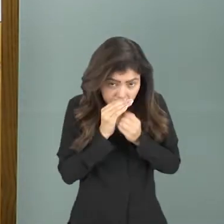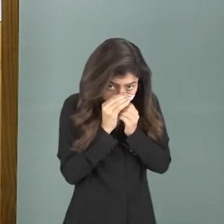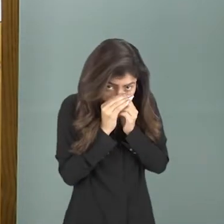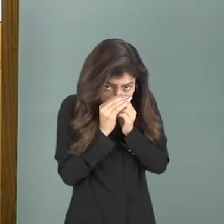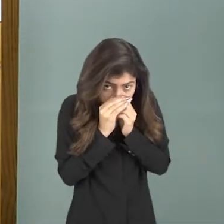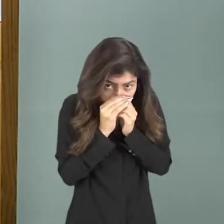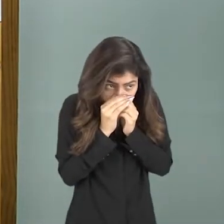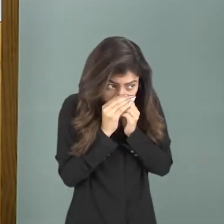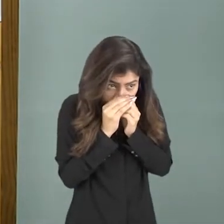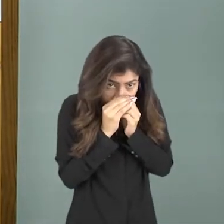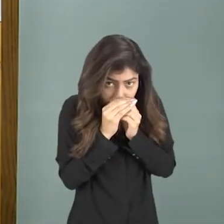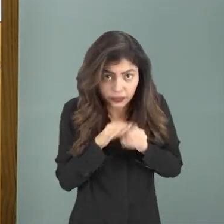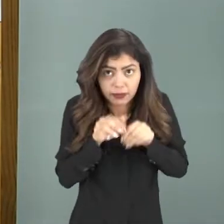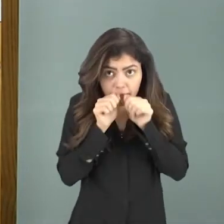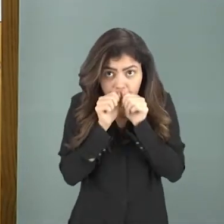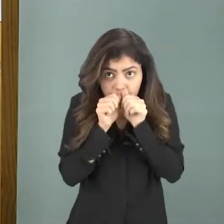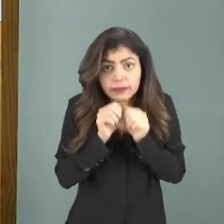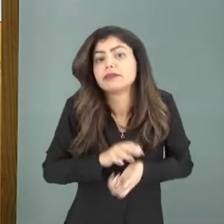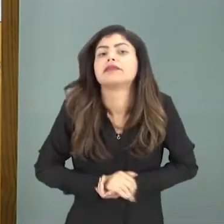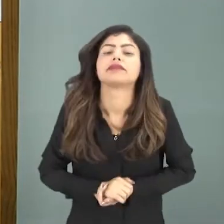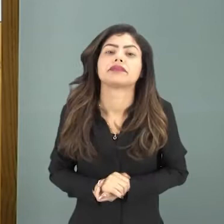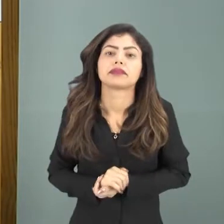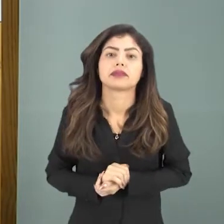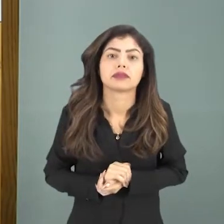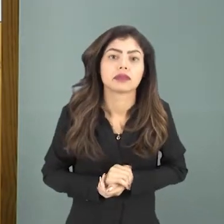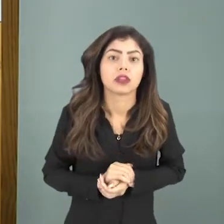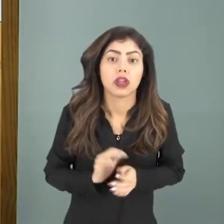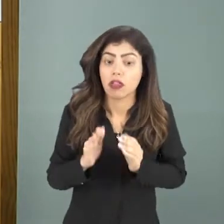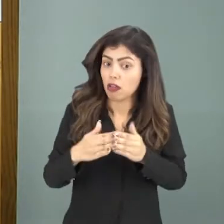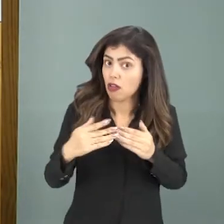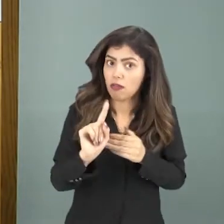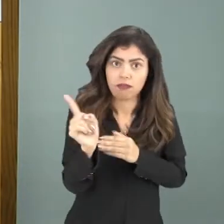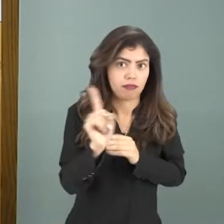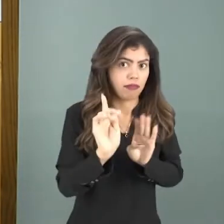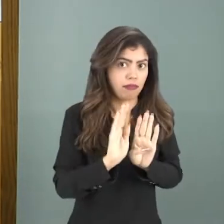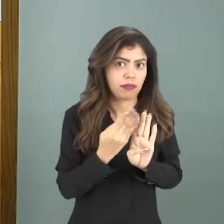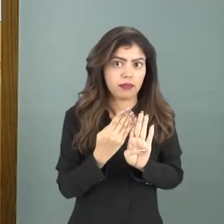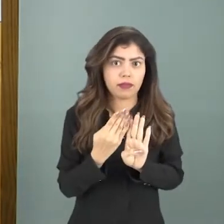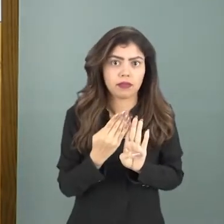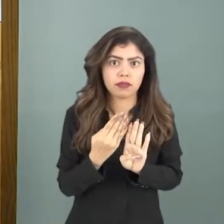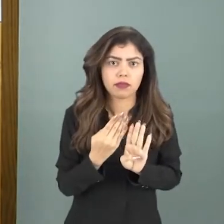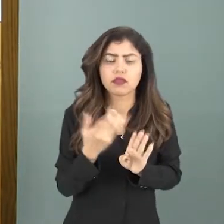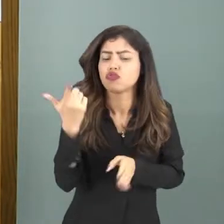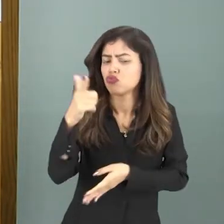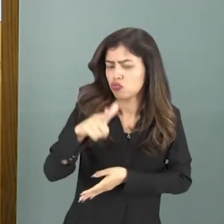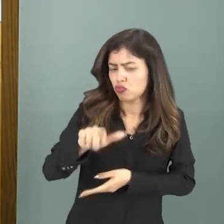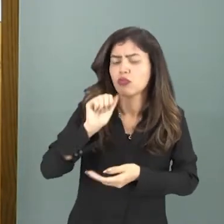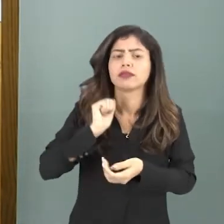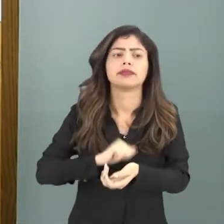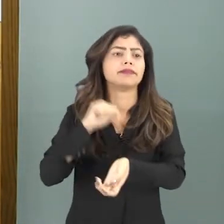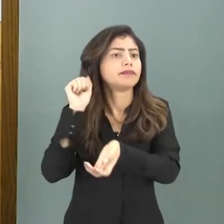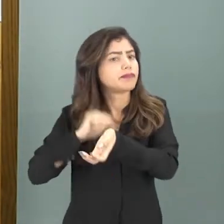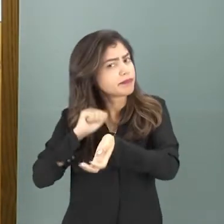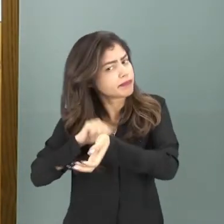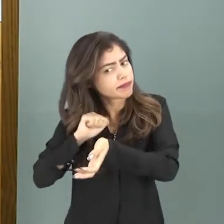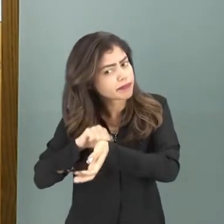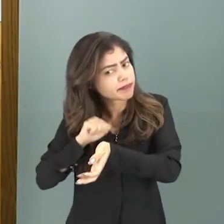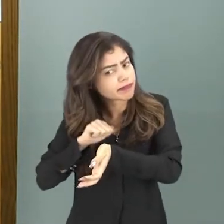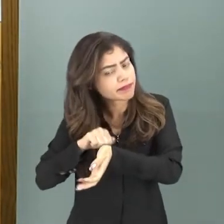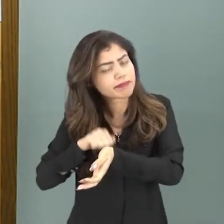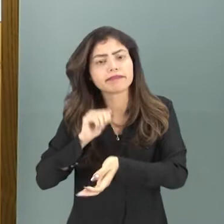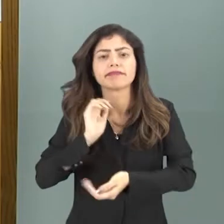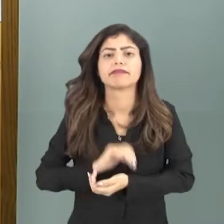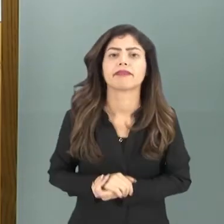bem escondidinho na sua casa. O porquinho não abriu a porta. O lobo mau novamente bateu na porta.